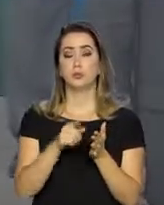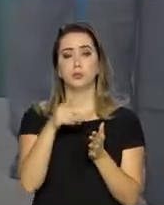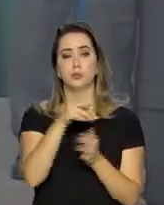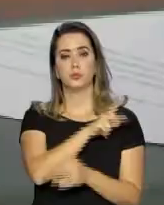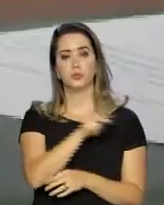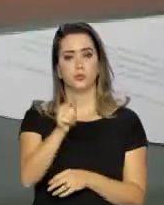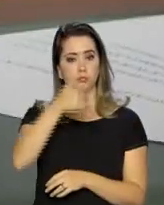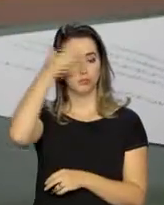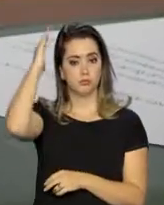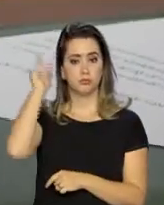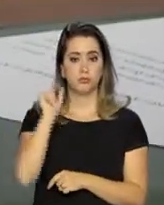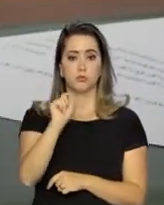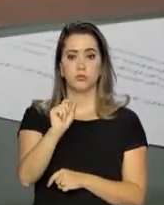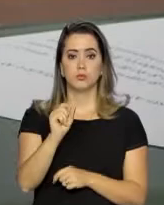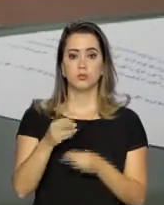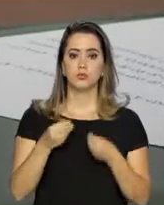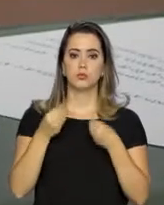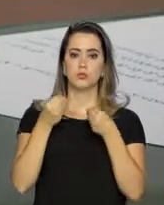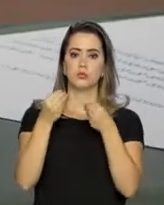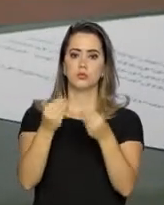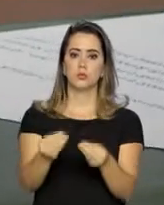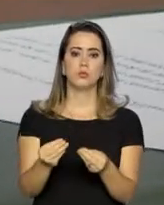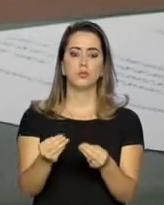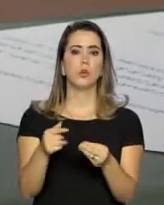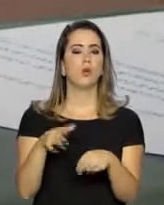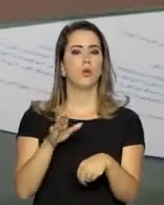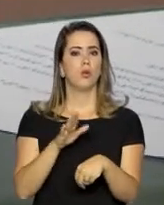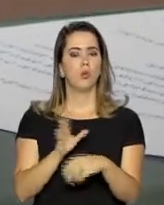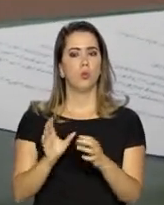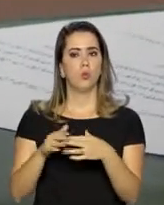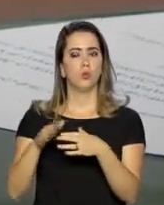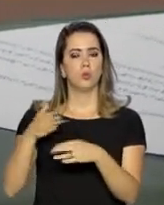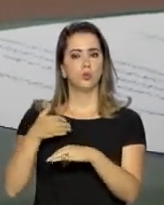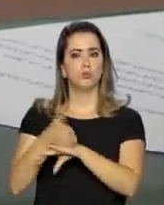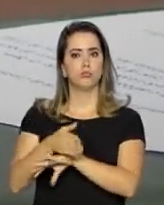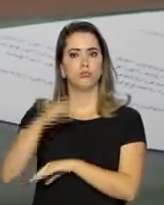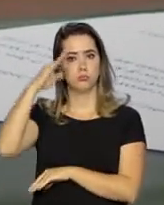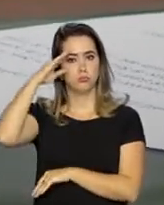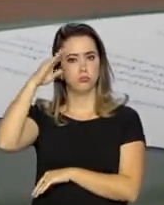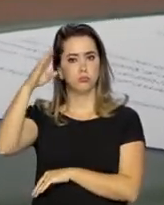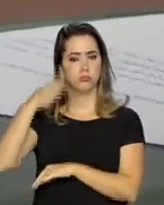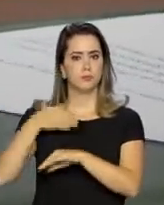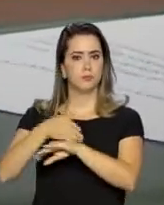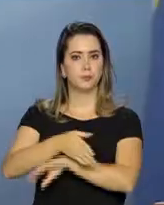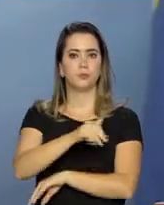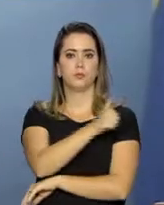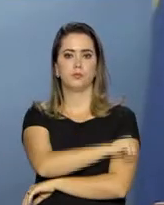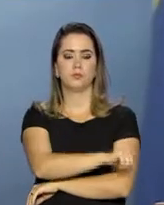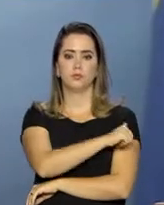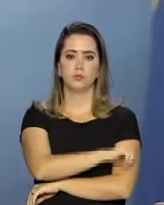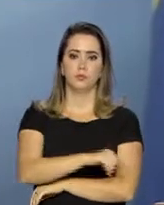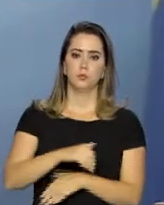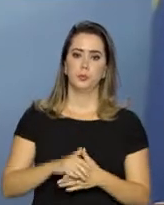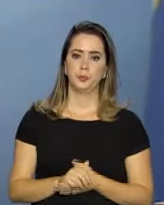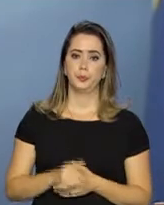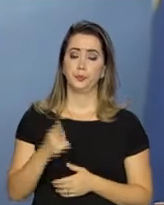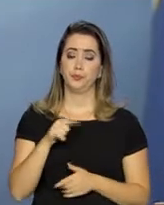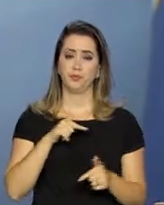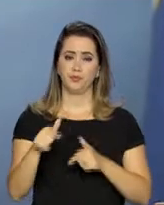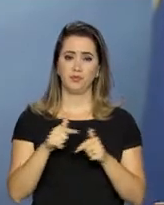michel temer que estabelece a intervenção federal das forças armadas no estado esta medida